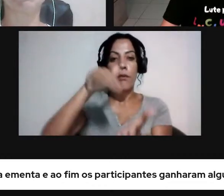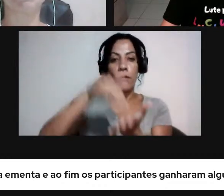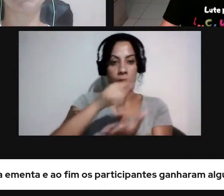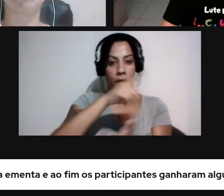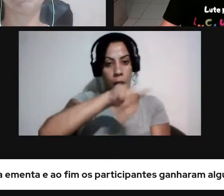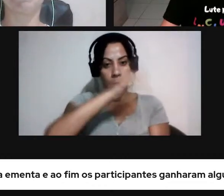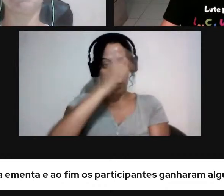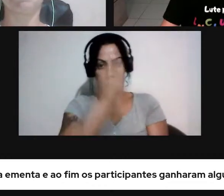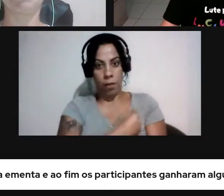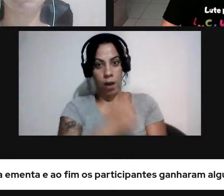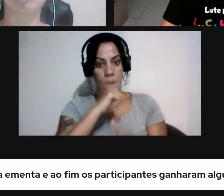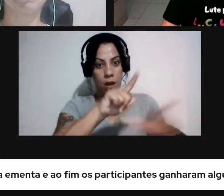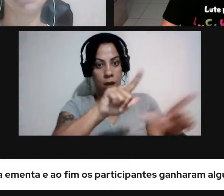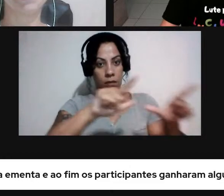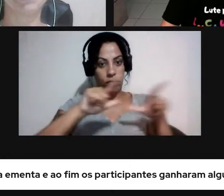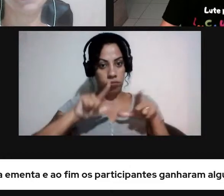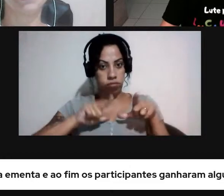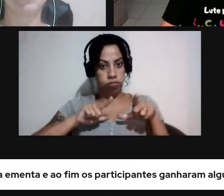certificado?